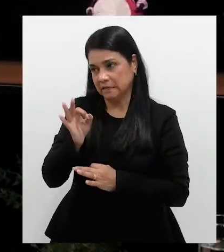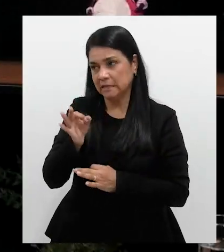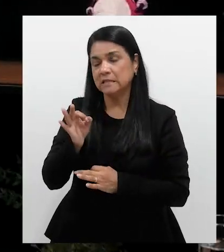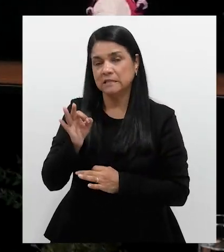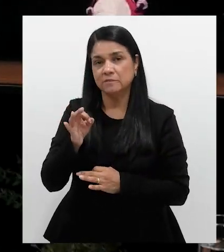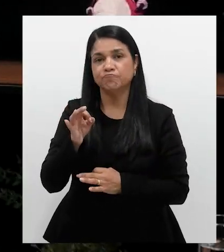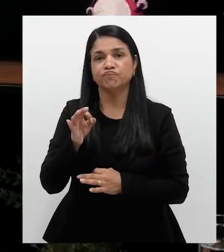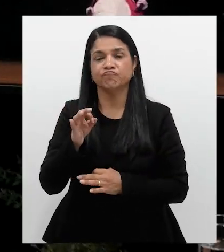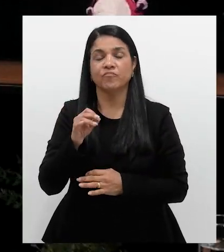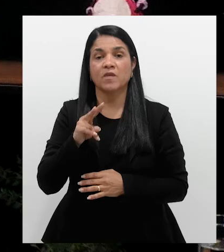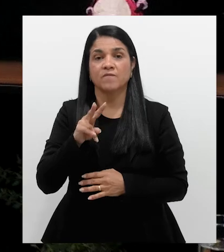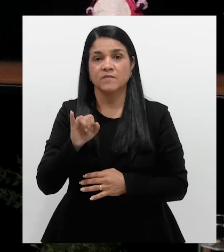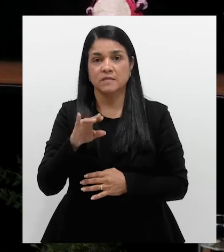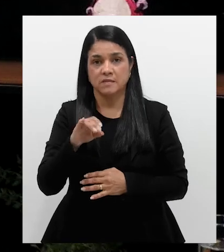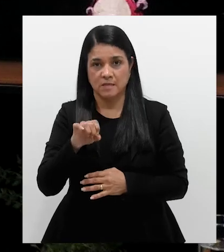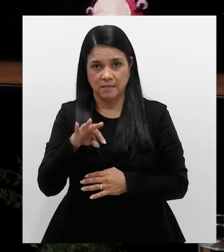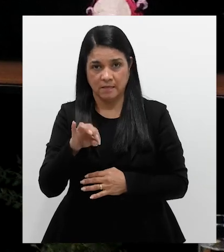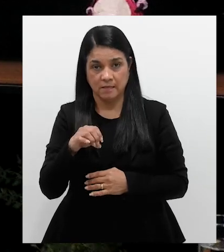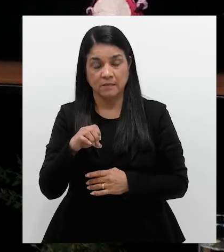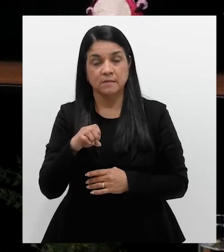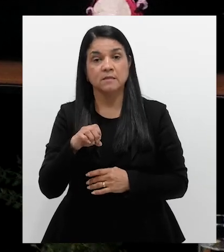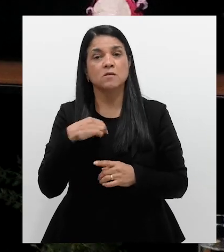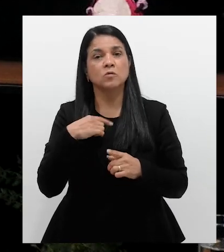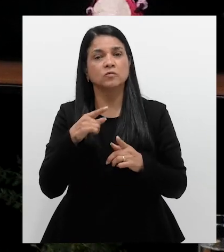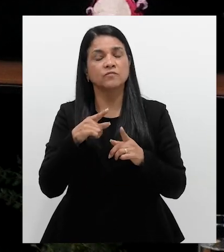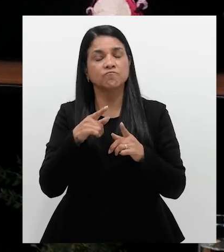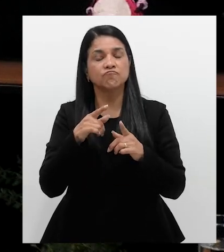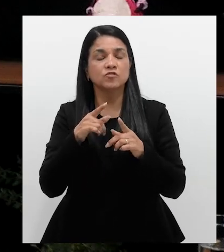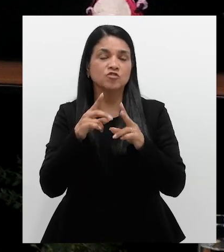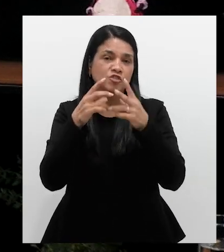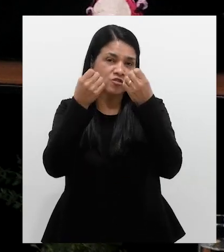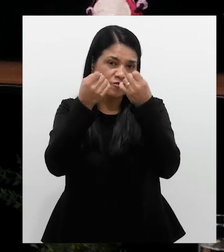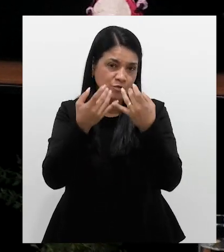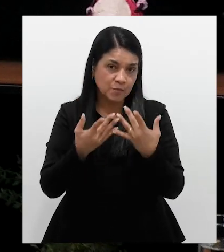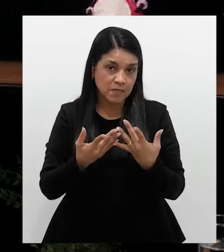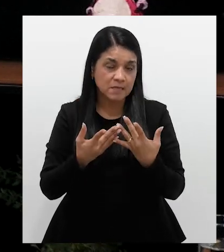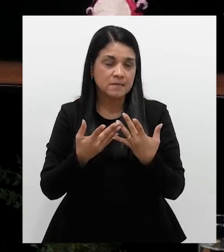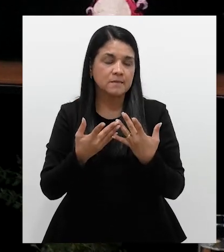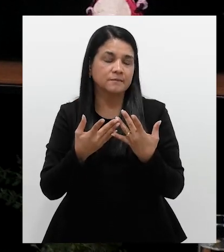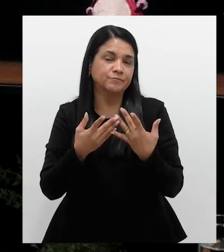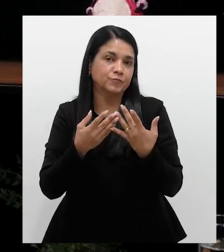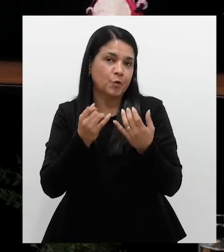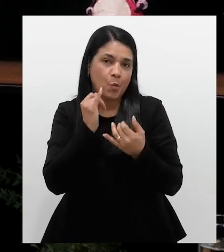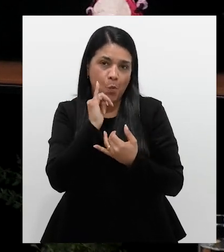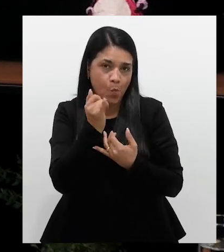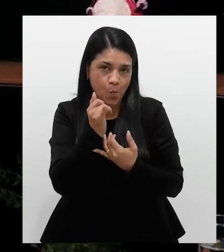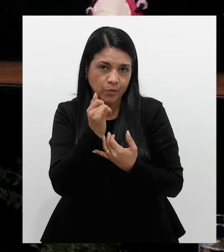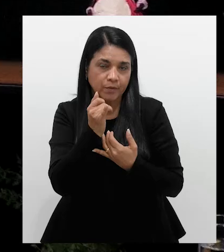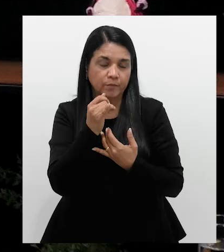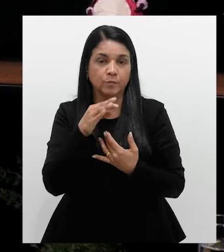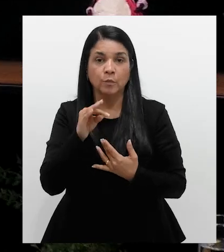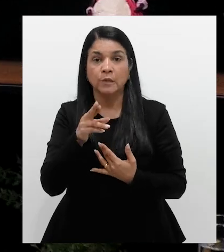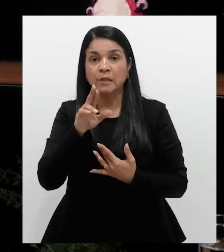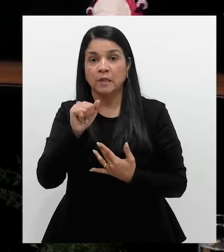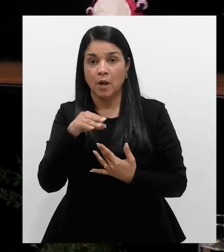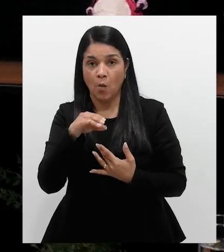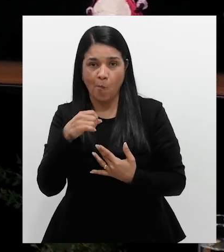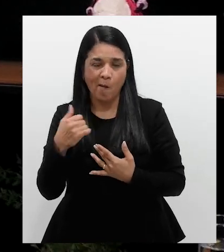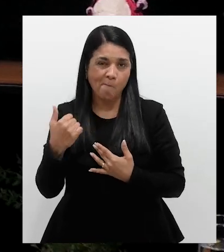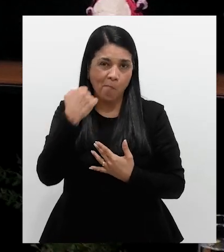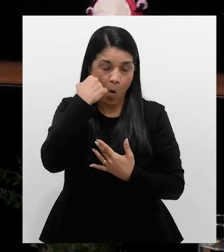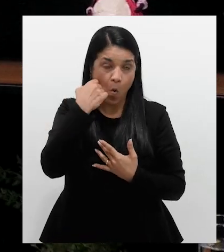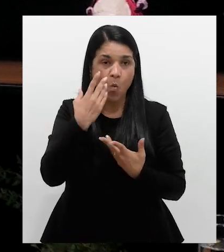Vicente. Quando a gente fala de uma situação de agressão, né, um trauma no geral, mas principalmente essa